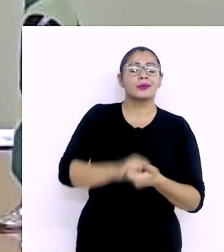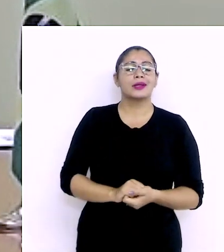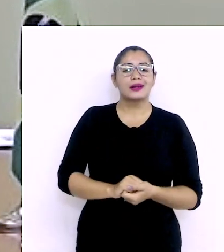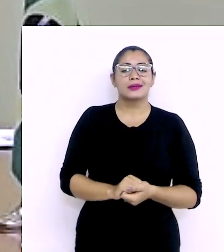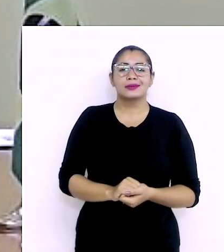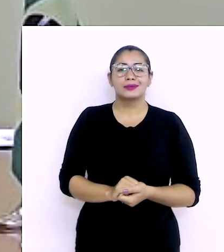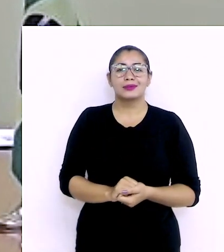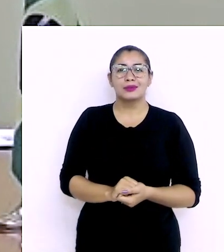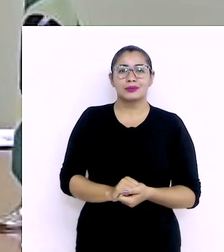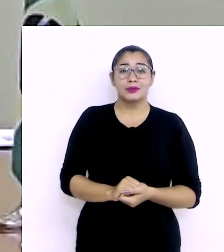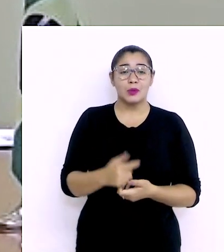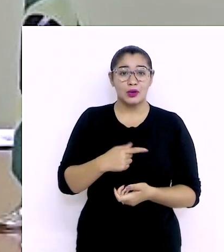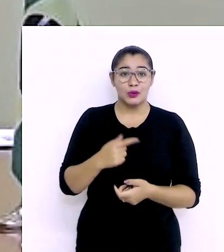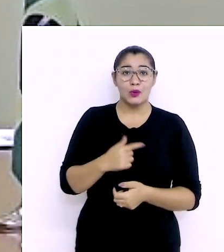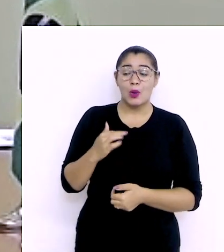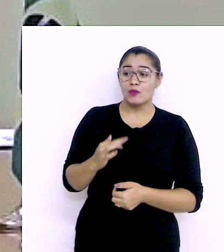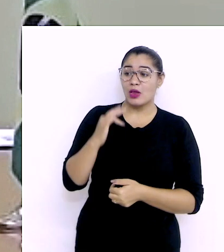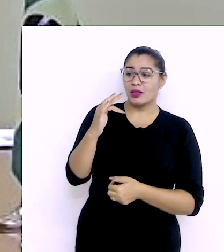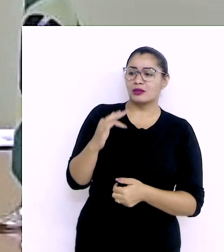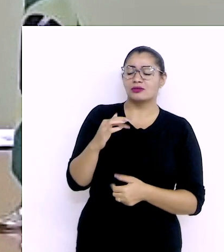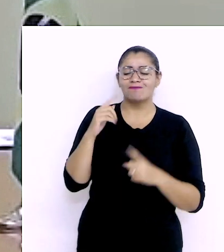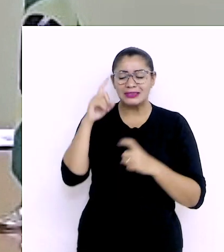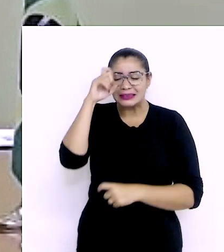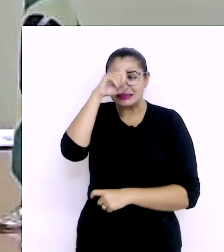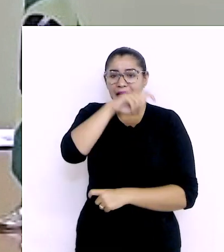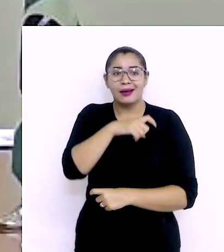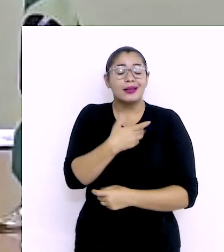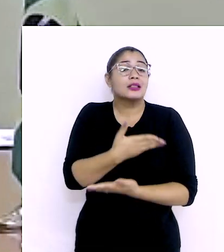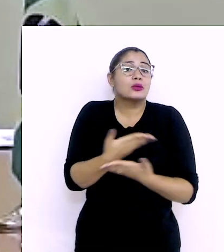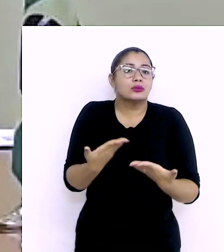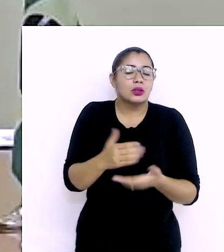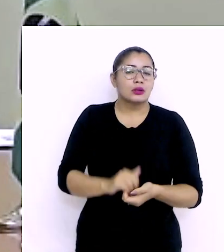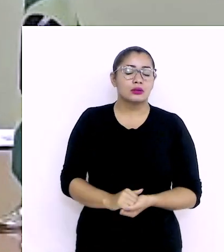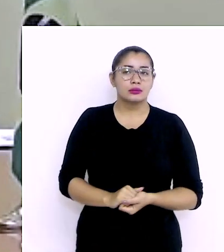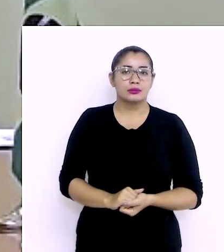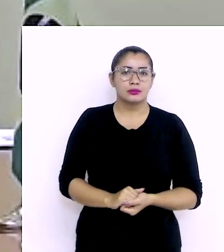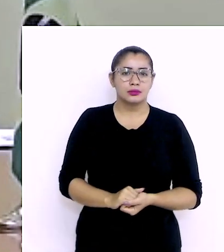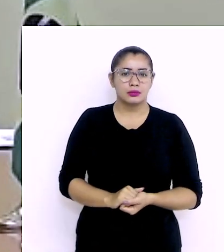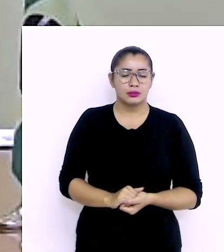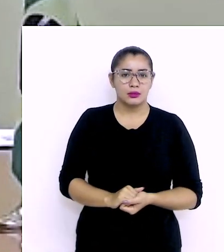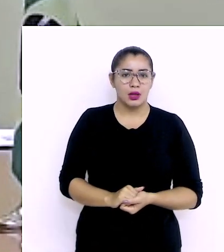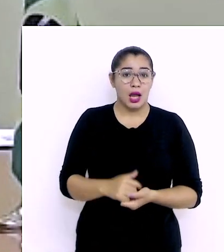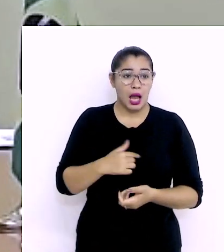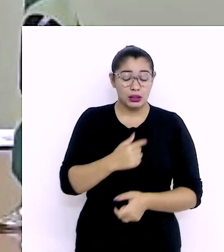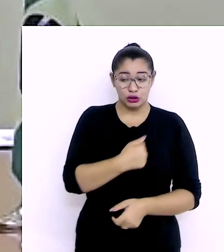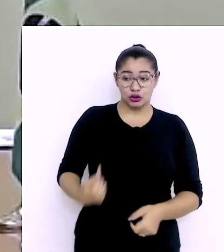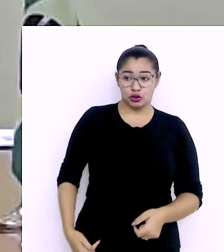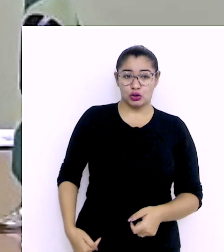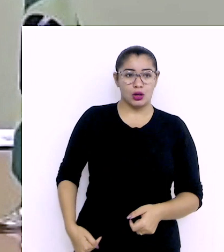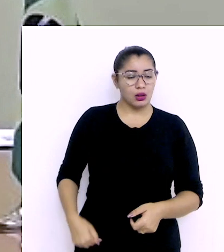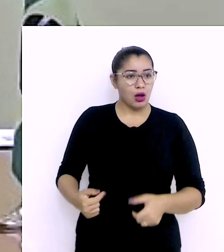escala que contribui para a superação de algumas dificuldades. Então, no caso, a China se tornou um grande produtor